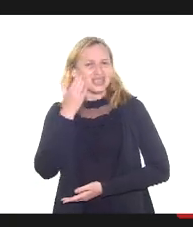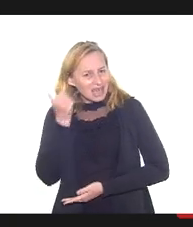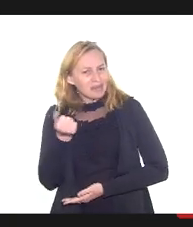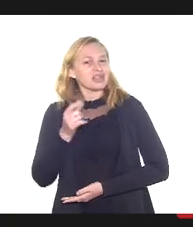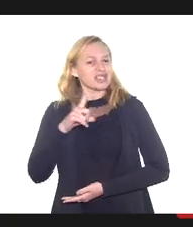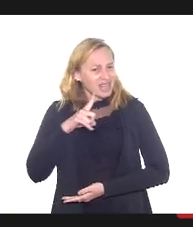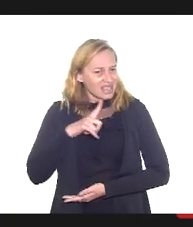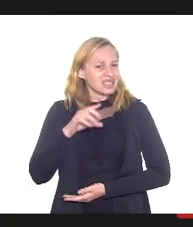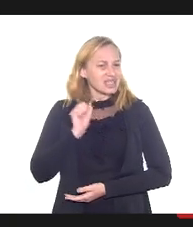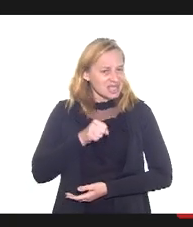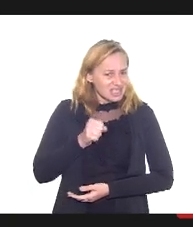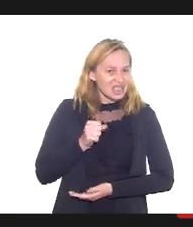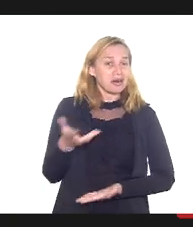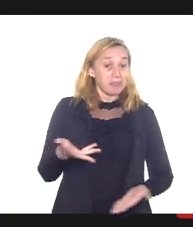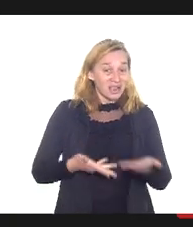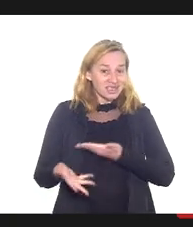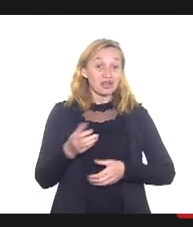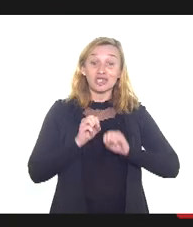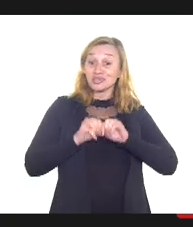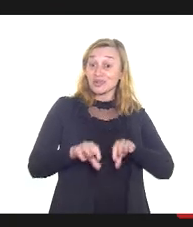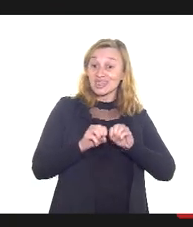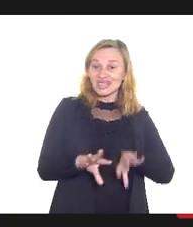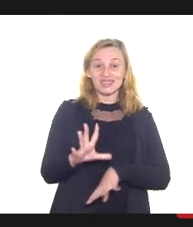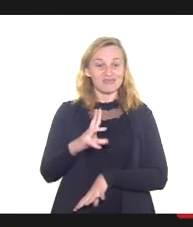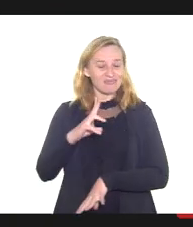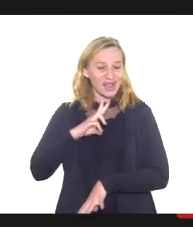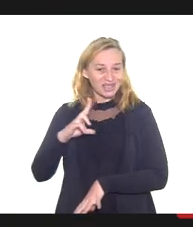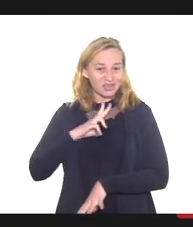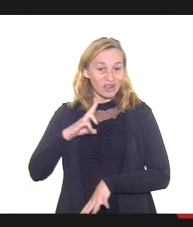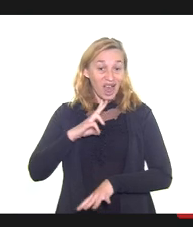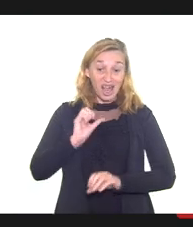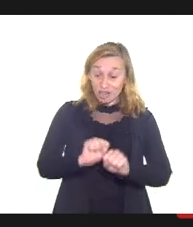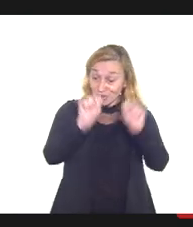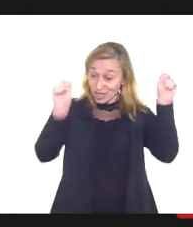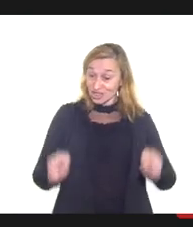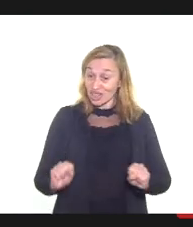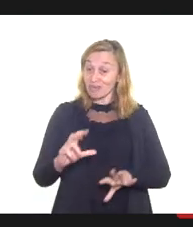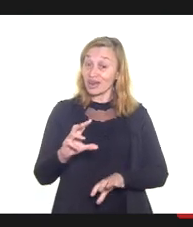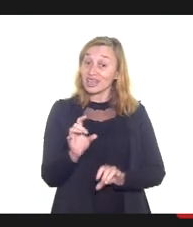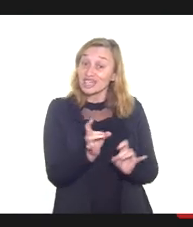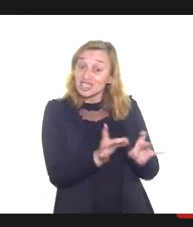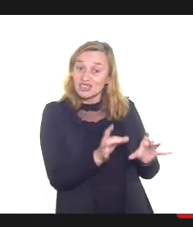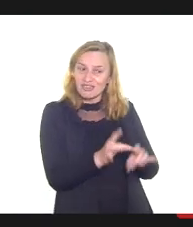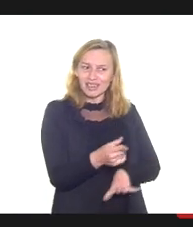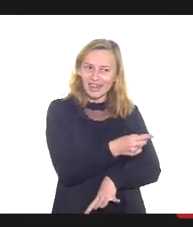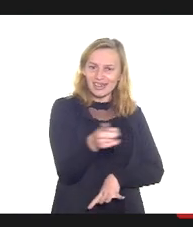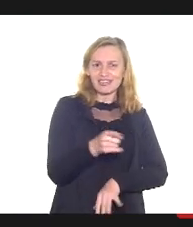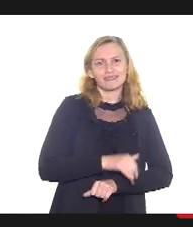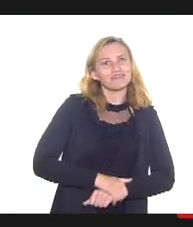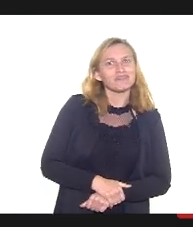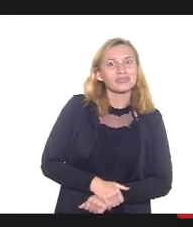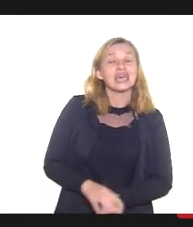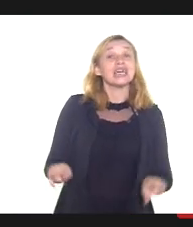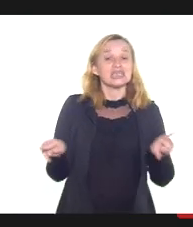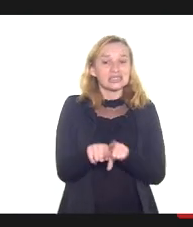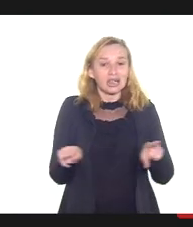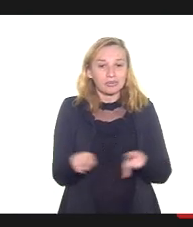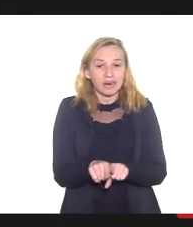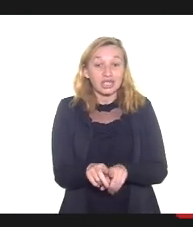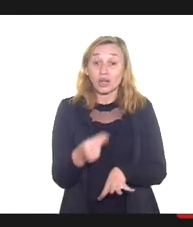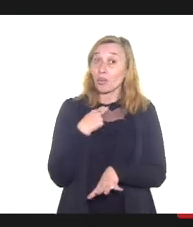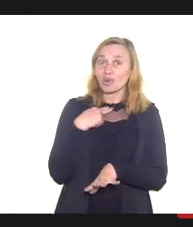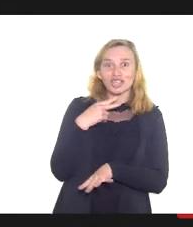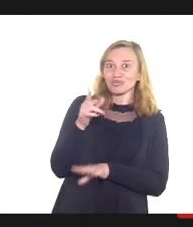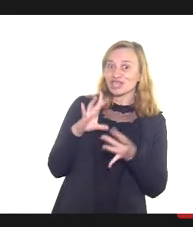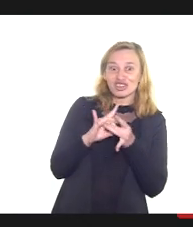sim, parcerias com os ensinos privados e os sistemas privatistas que aí estão. Além disso, nós não podemos deixar